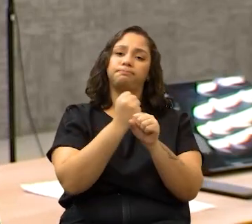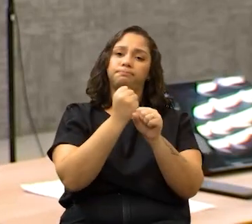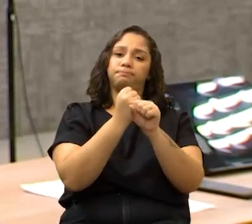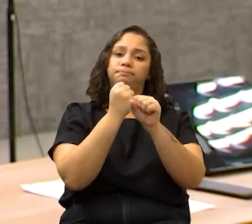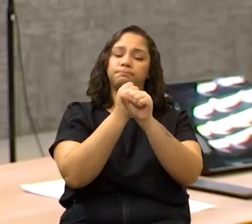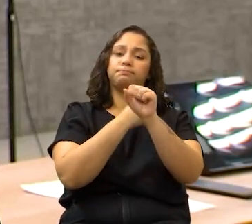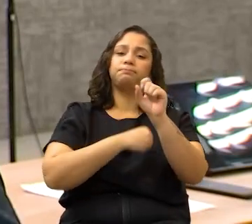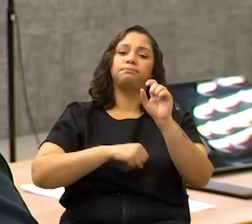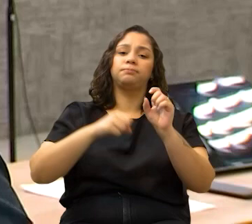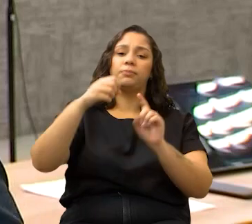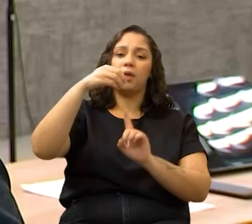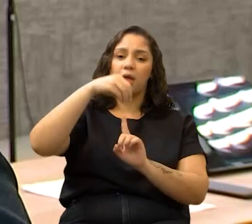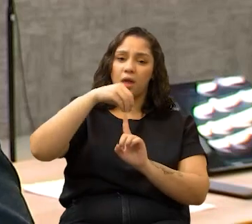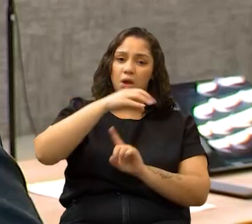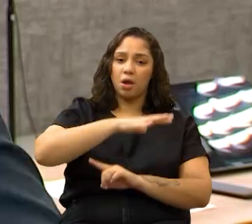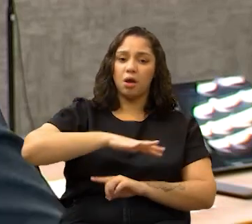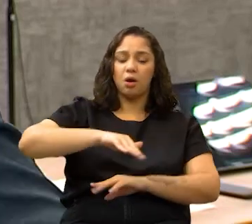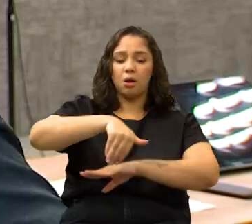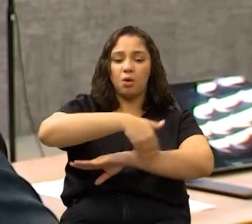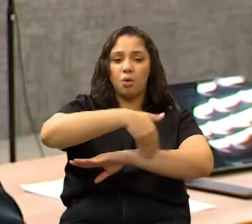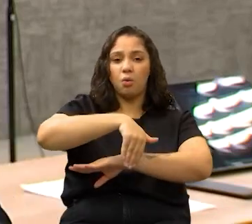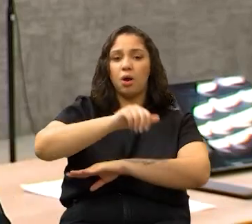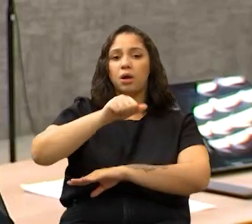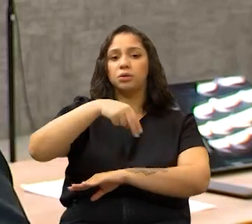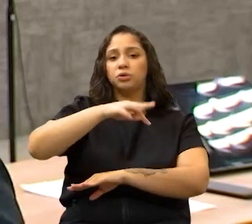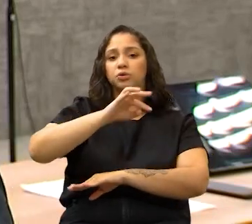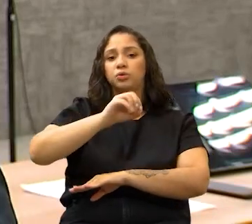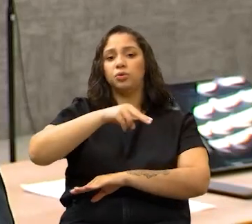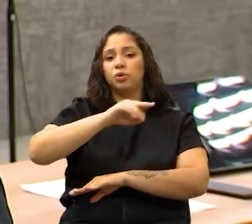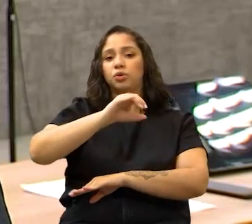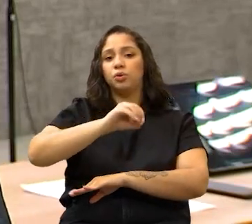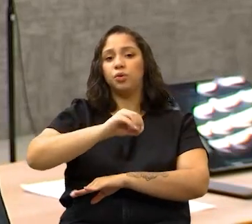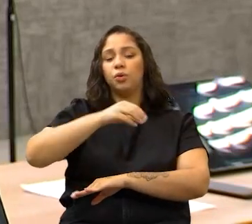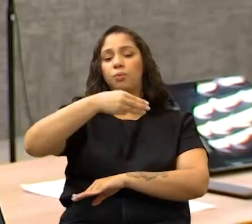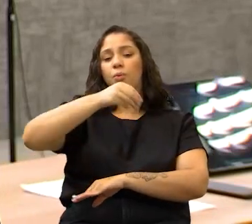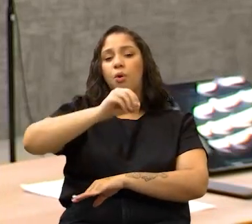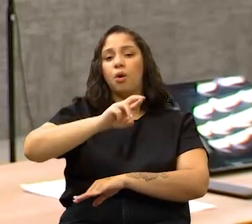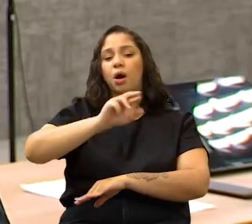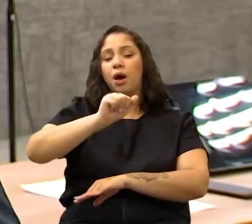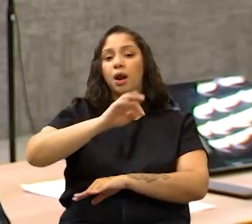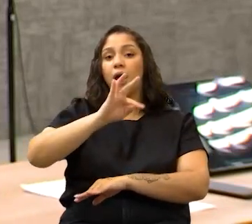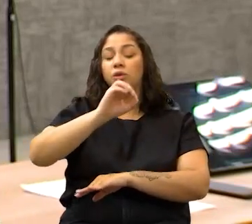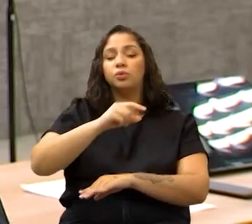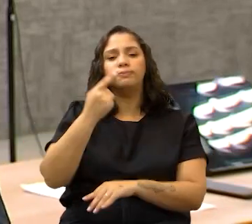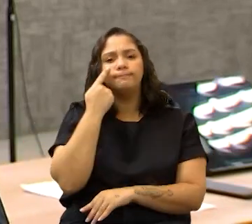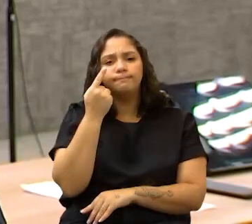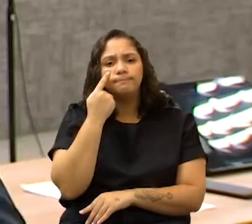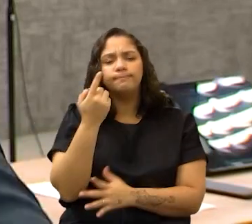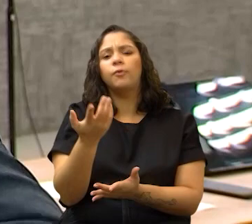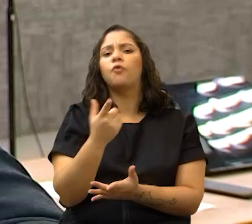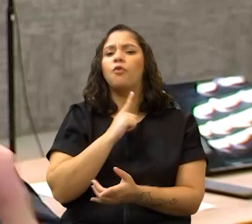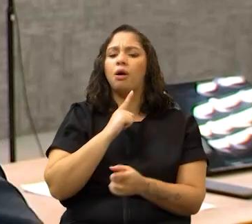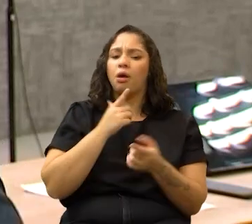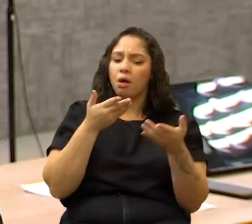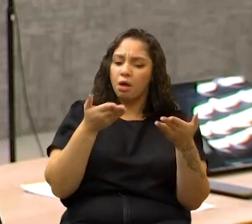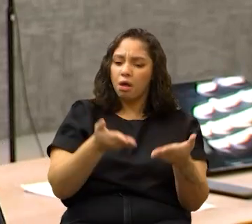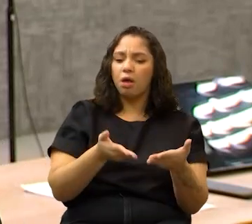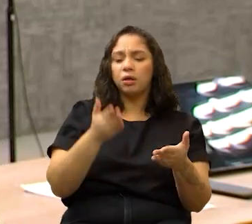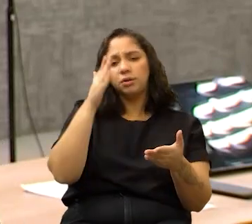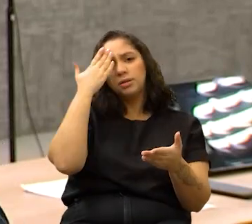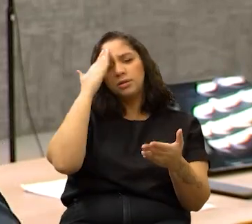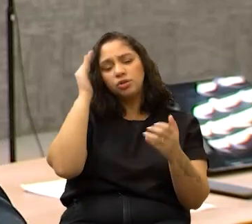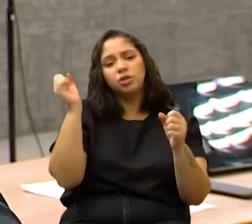ecoponto na rua Antônio Morato. É um local que eu acabei vendo ou tendo